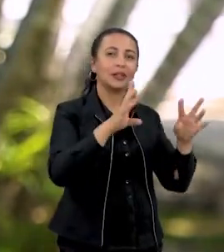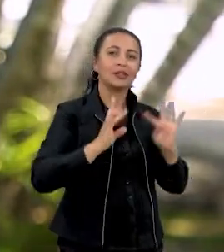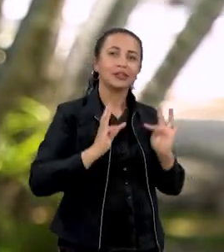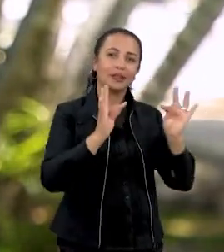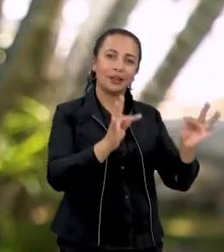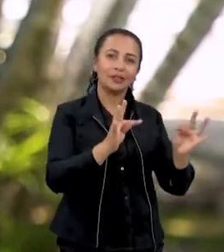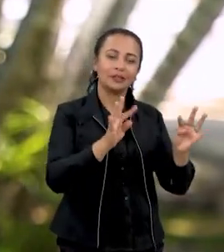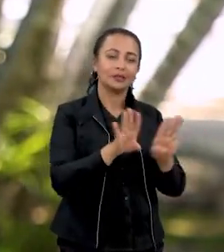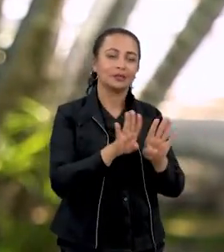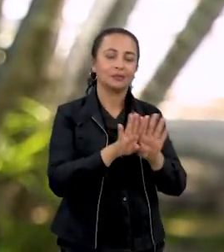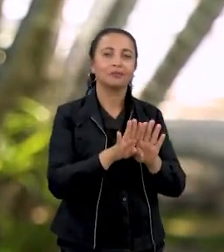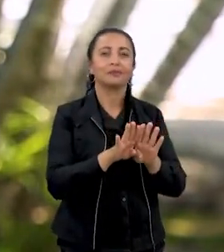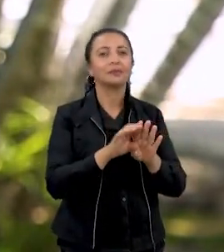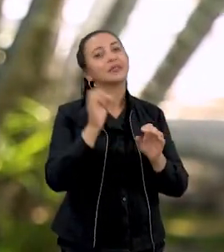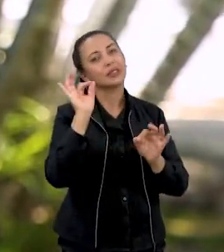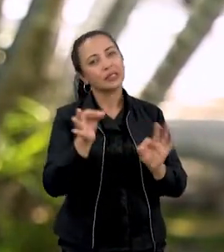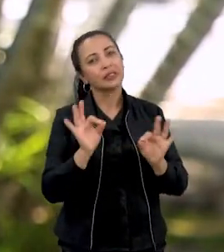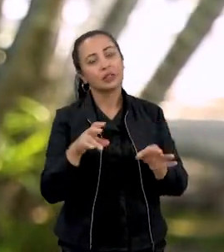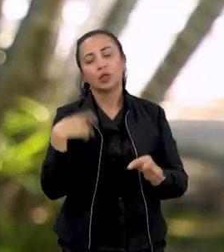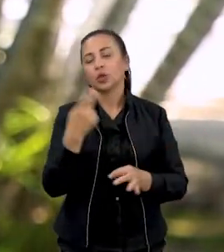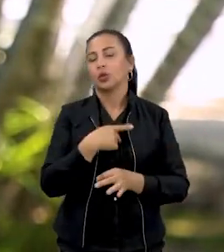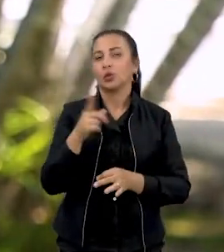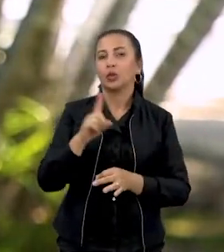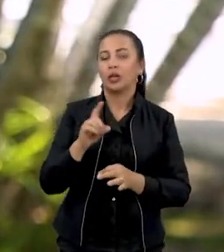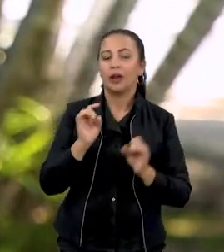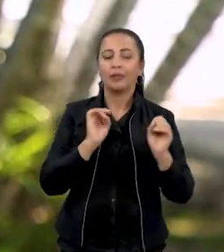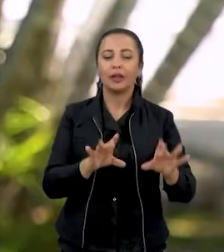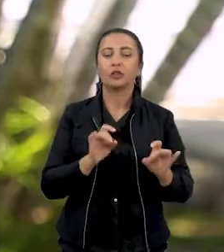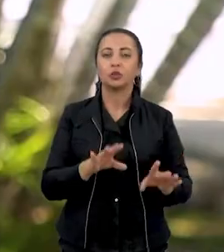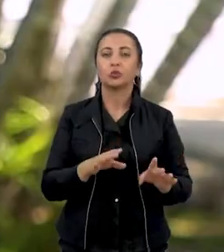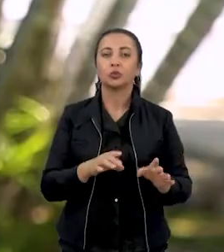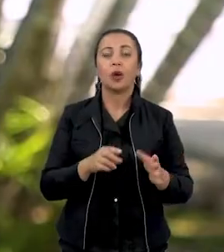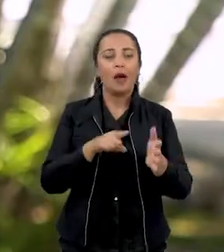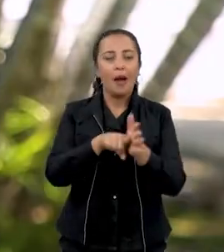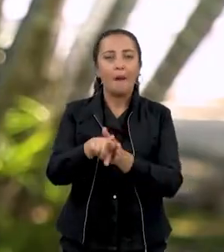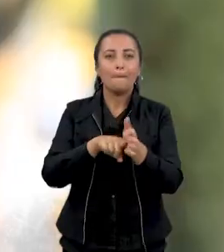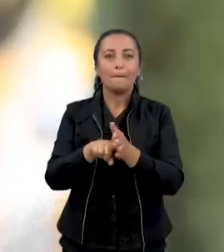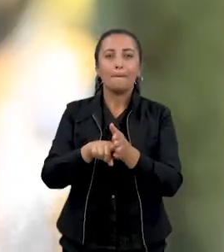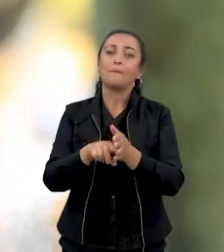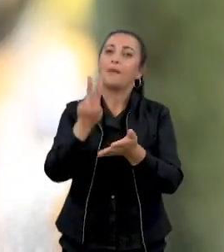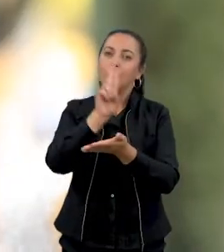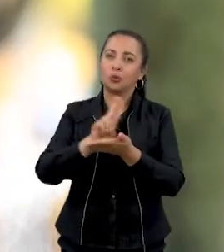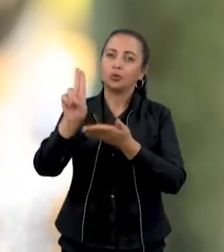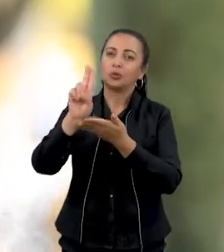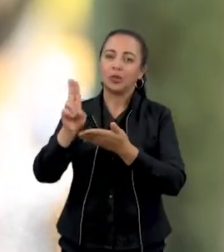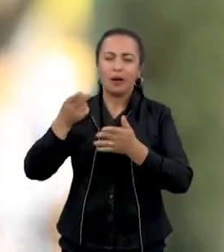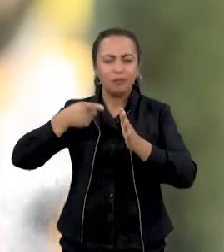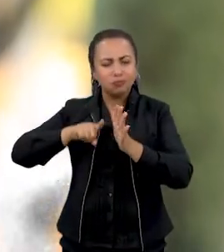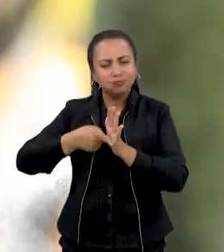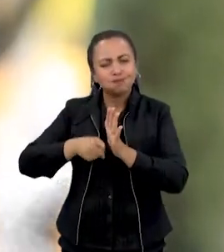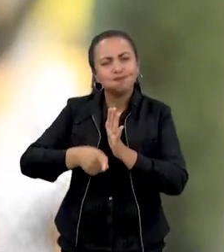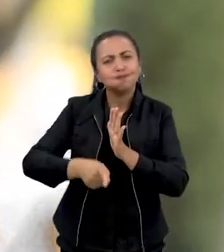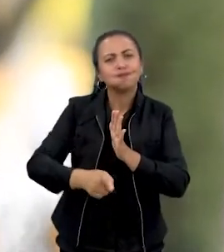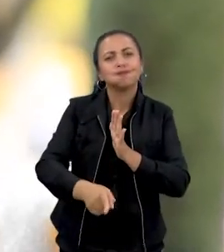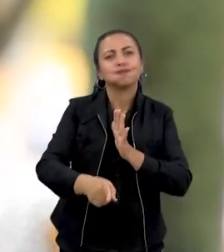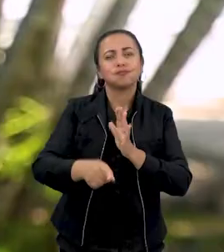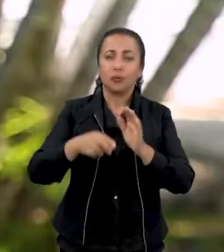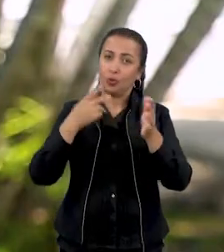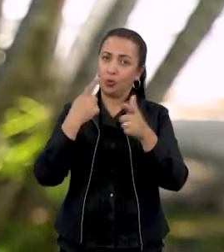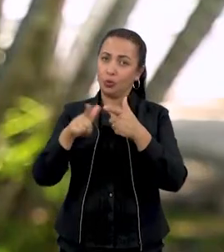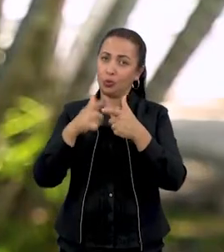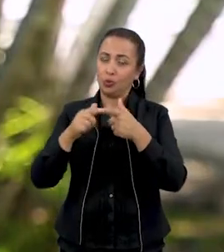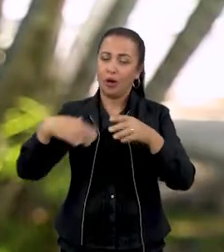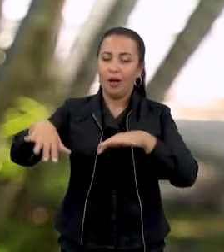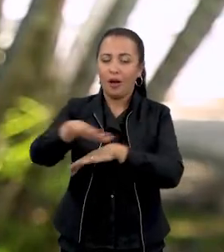visão mais técnica, né? E claro também que a gente também não desprezou a pesquisa acadêmica. Então a ideia da gente foi realmente ter uma imersão bem profunda